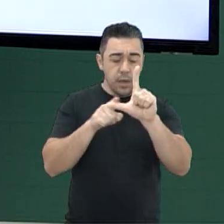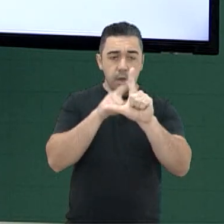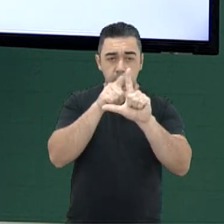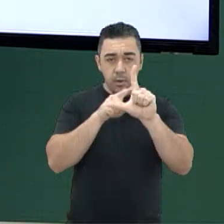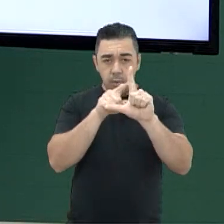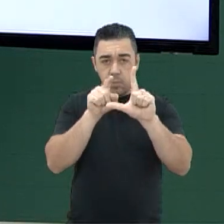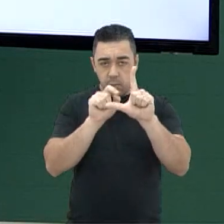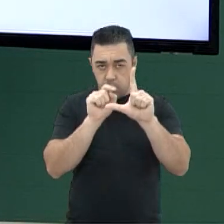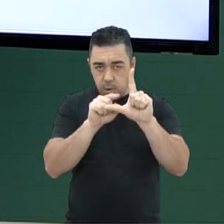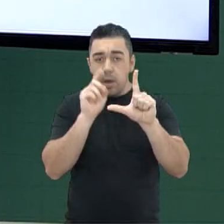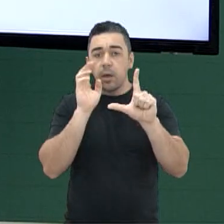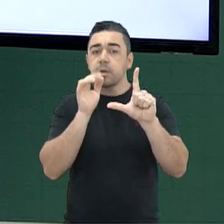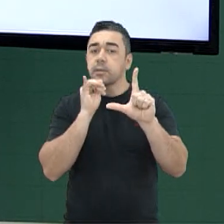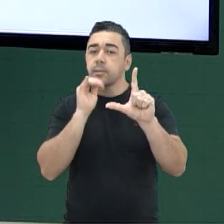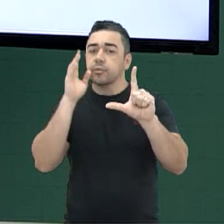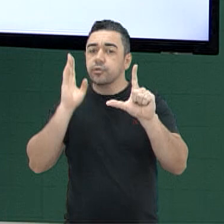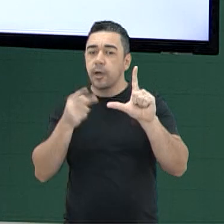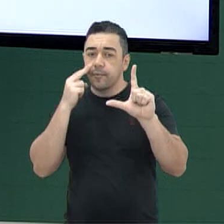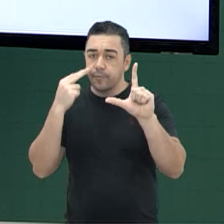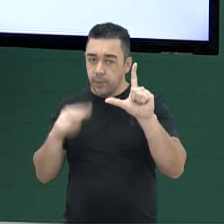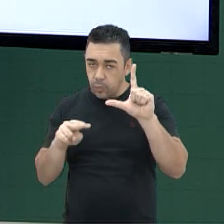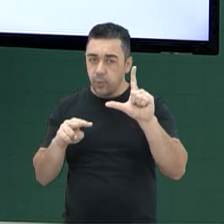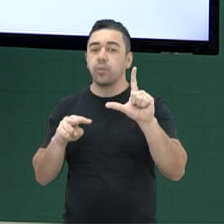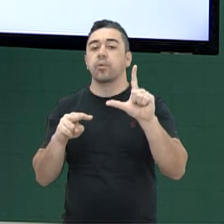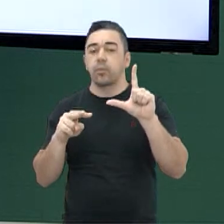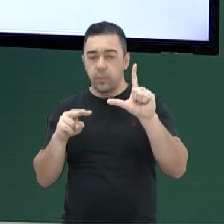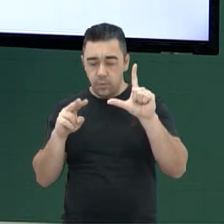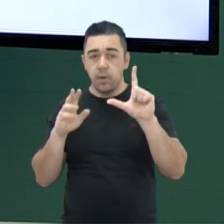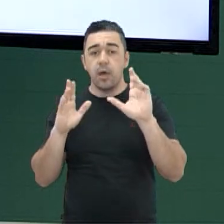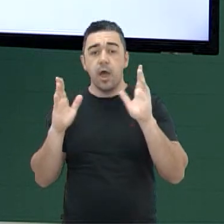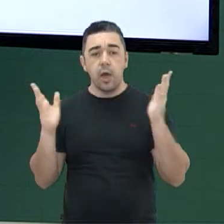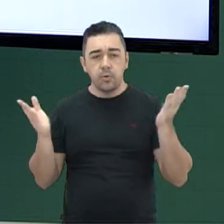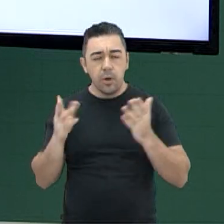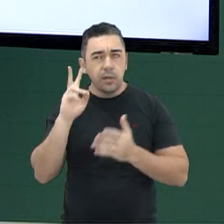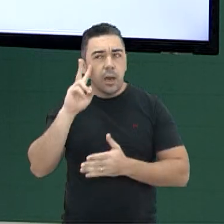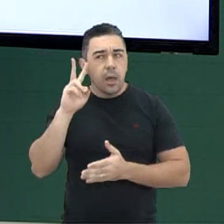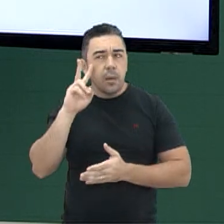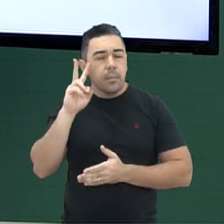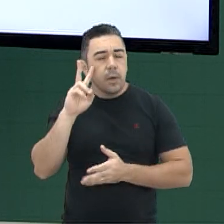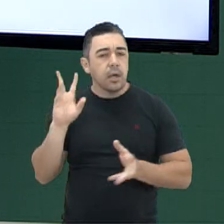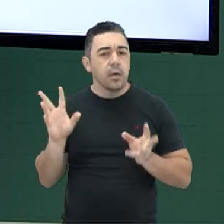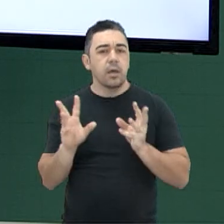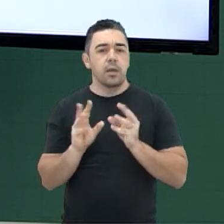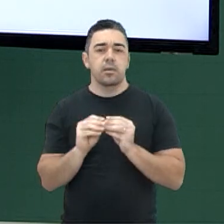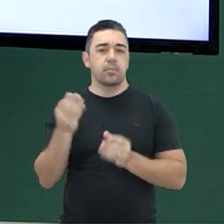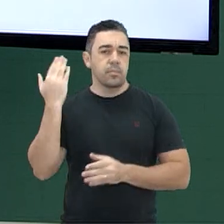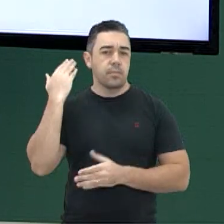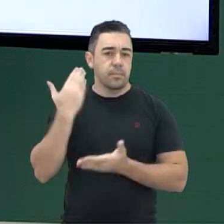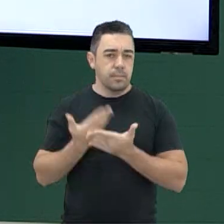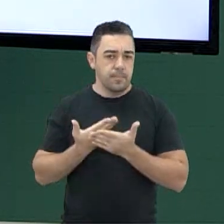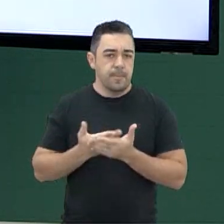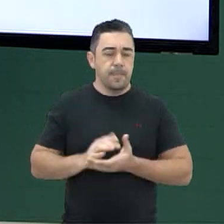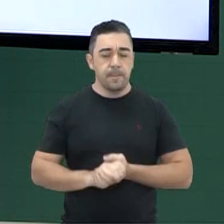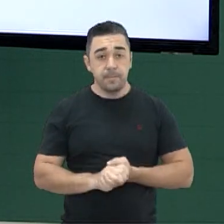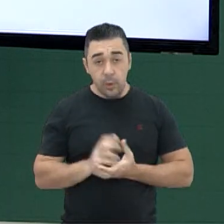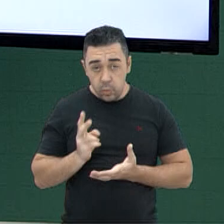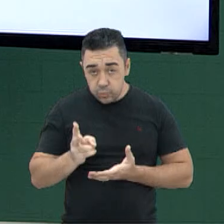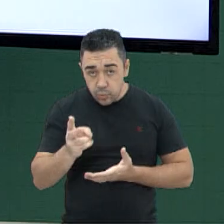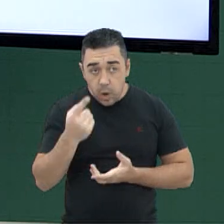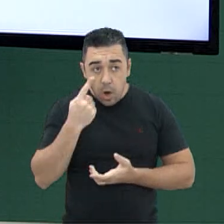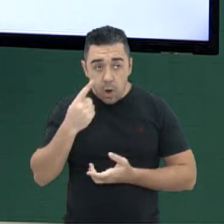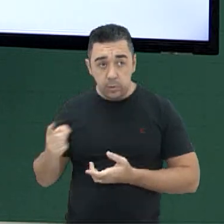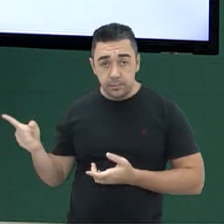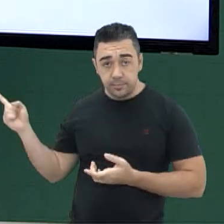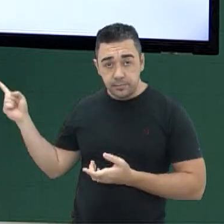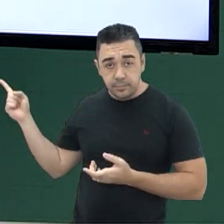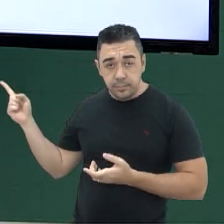já vimos em algumas aulas passadas, nós estamos dando aqui uma recordação. Vamos continuar? Olha lá, o que